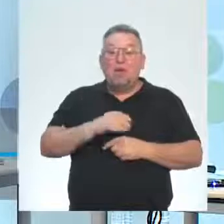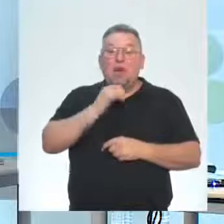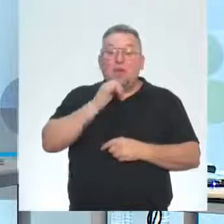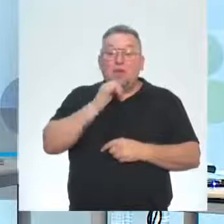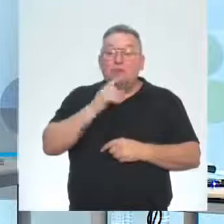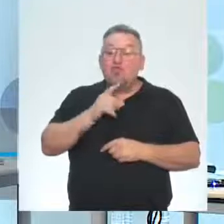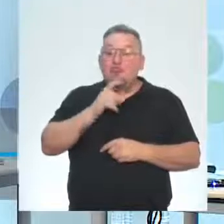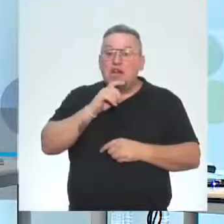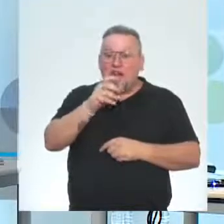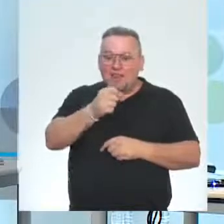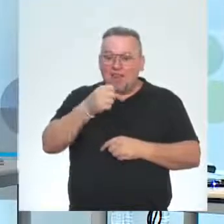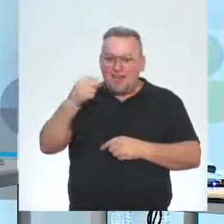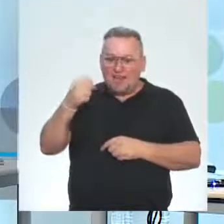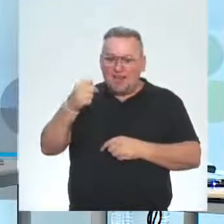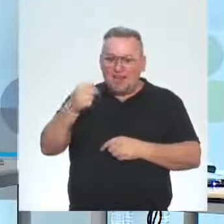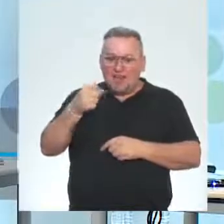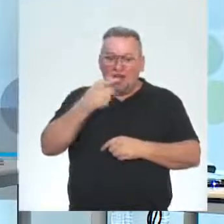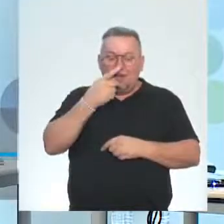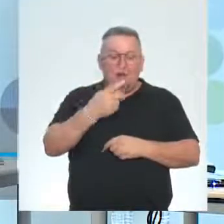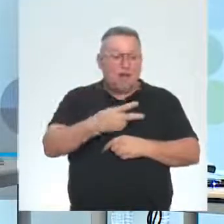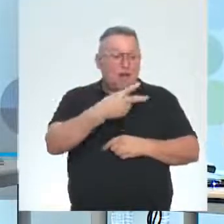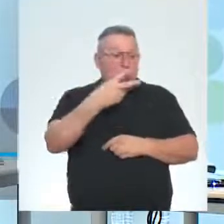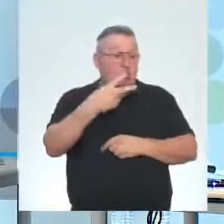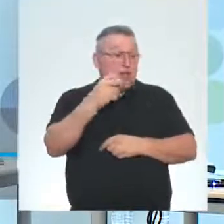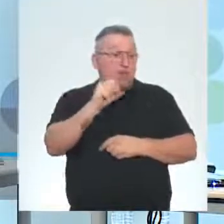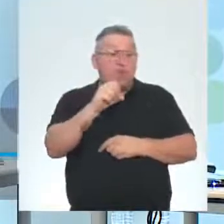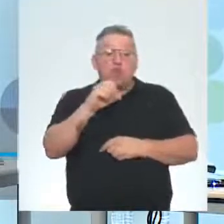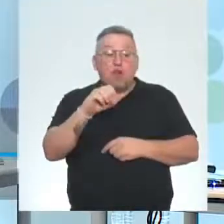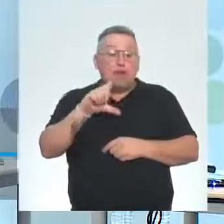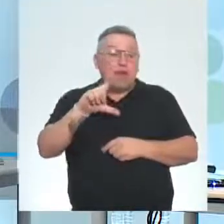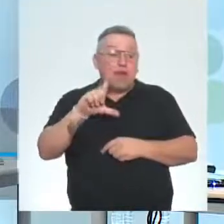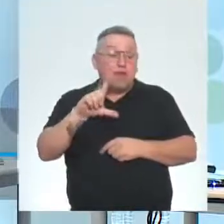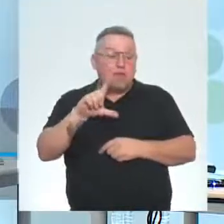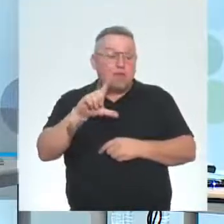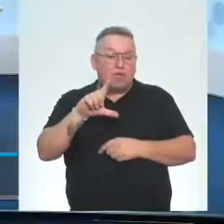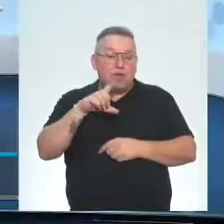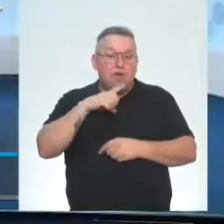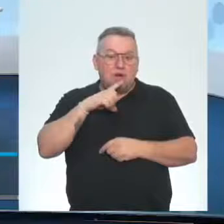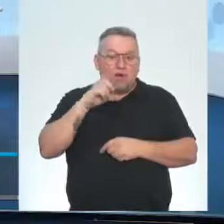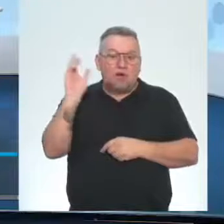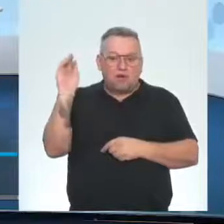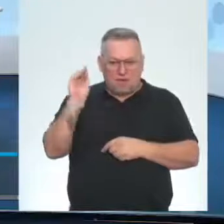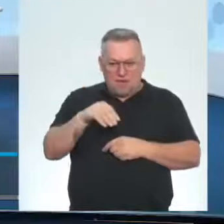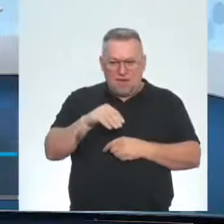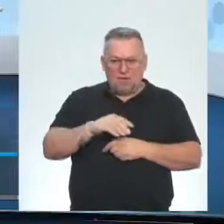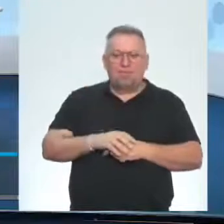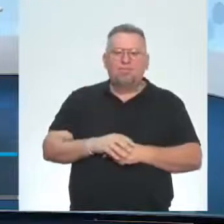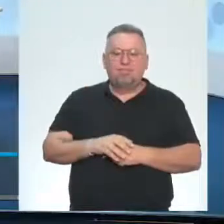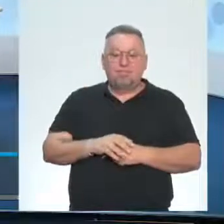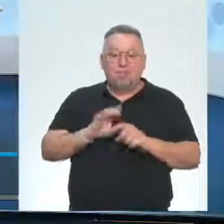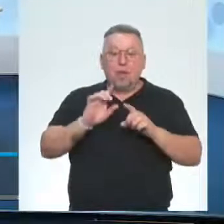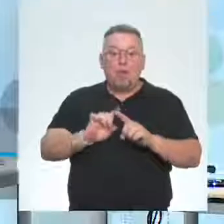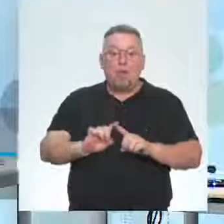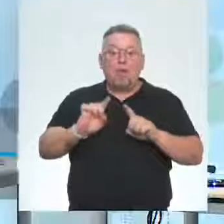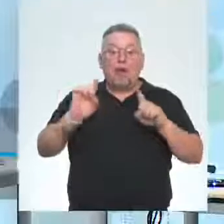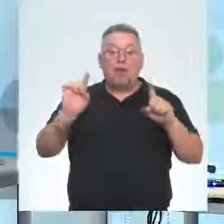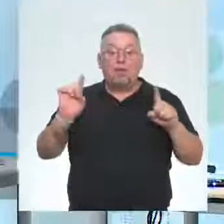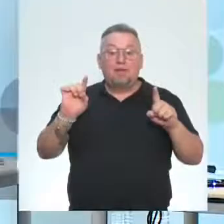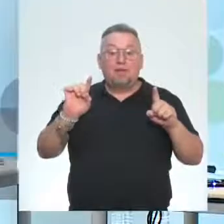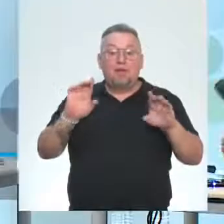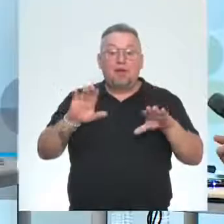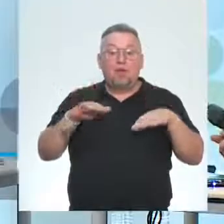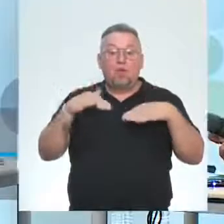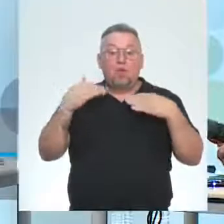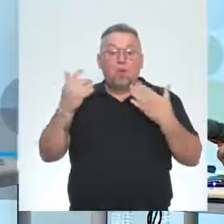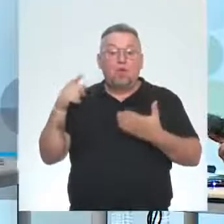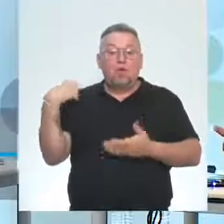mesmo. geladeira, eles falam geladeira de 280 litros. Quer dizer que lá dentro cabe 280 litros. Isso mesmo. Mas, quando nós